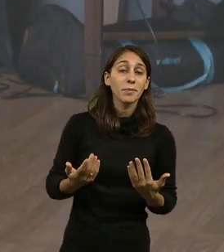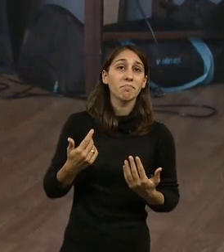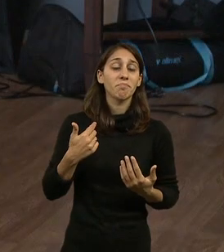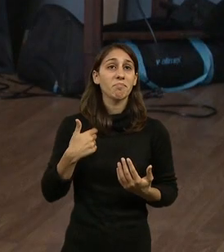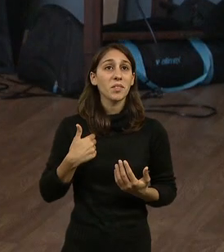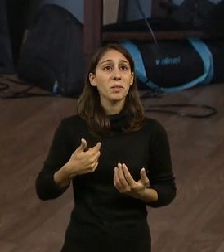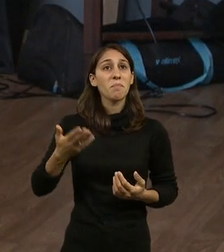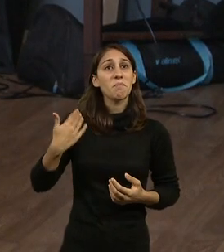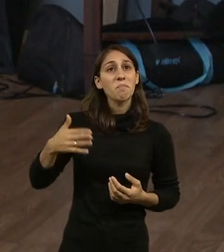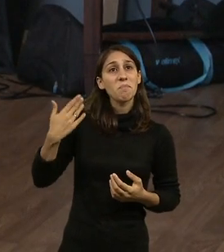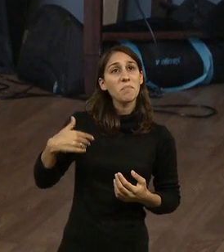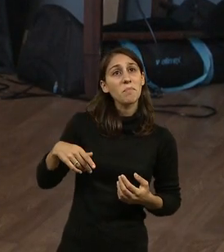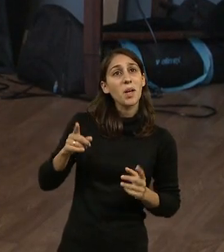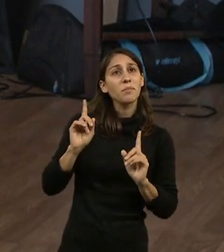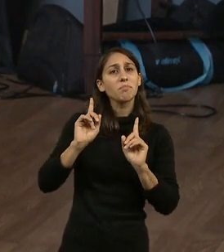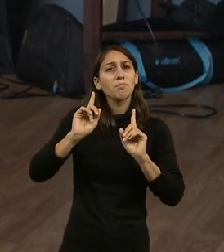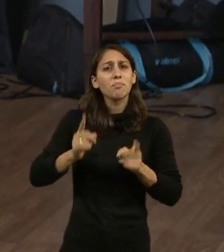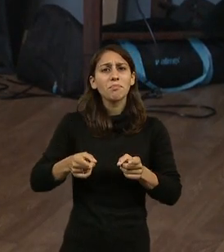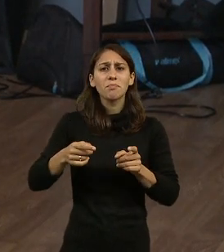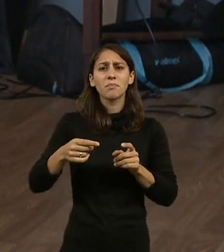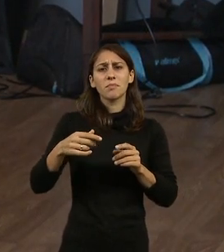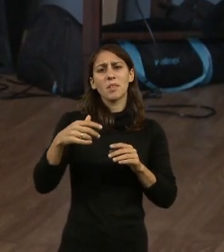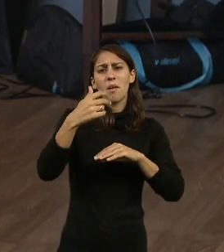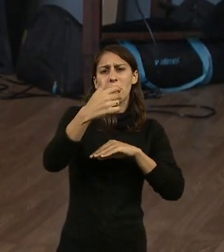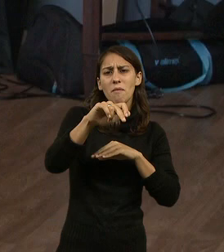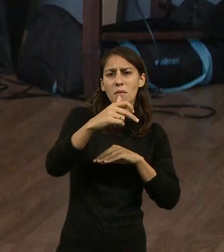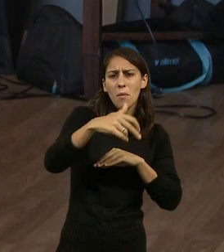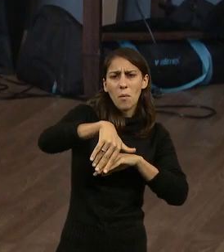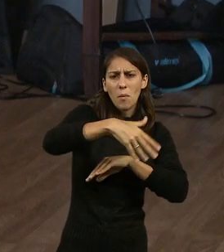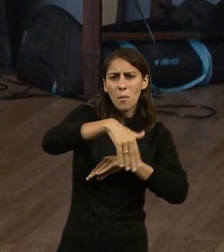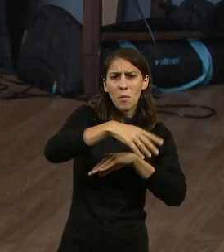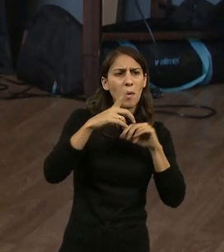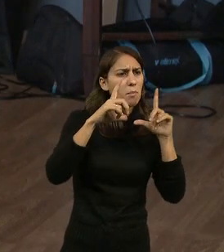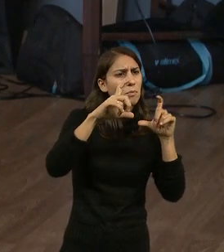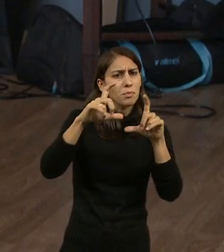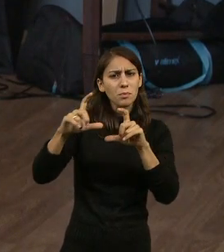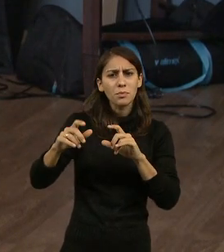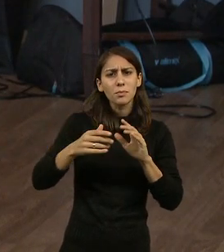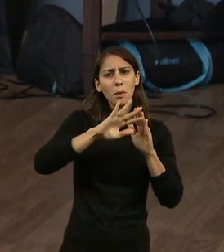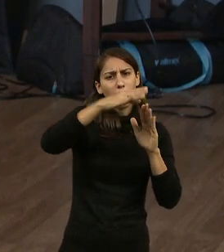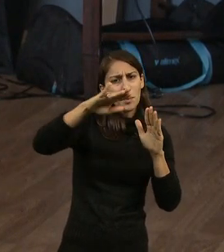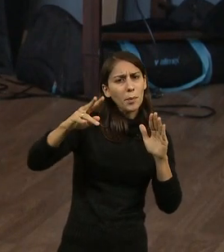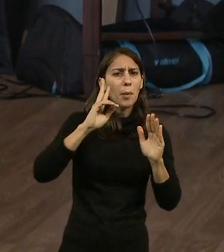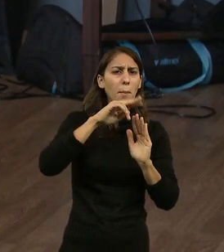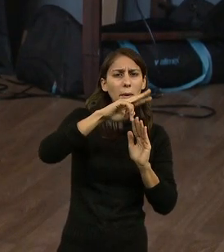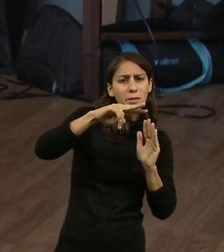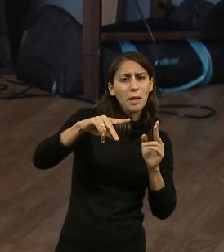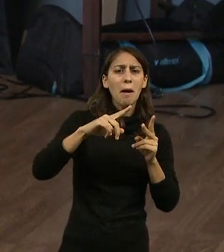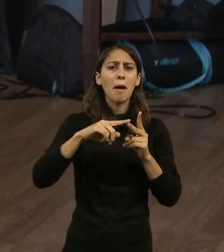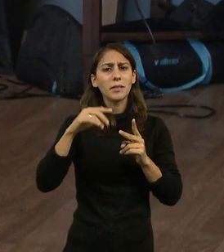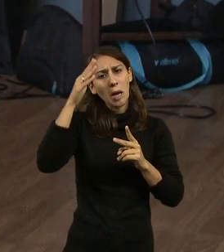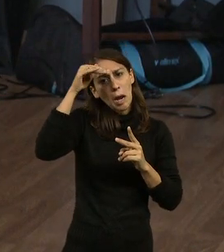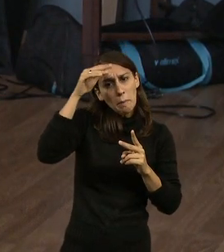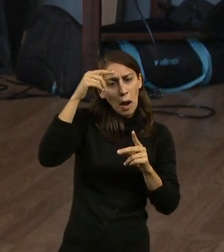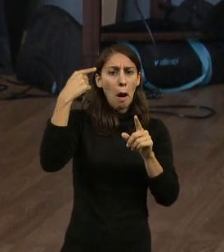Comecei por fotografar lá fora, paisagens, animais, tudo um